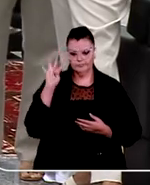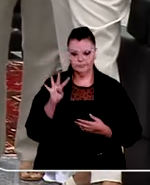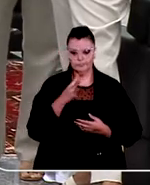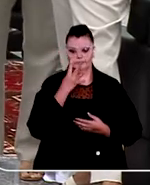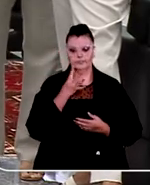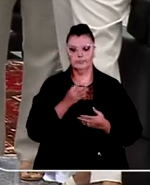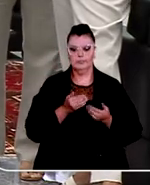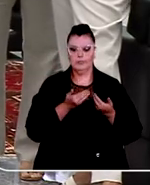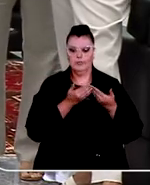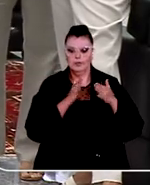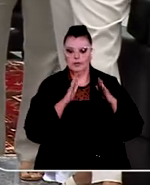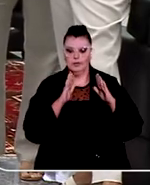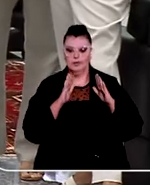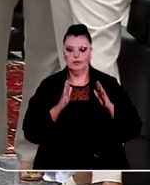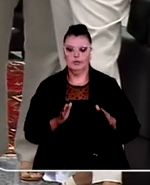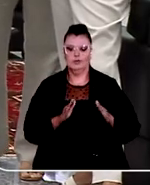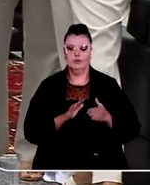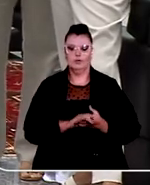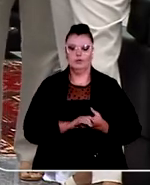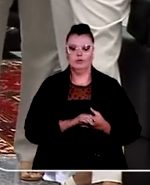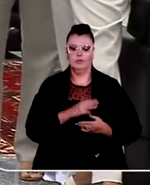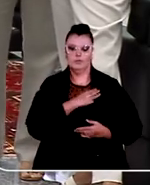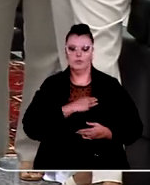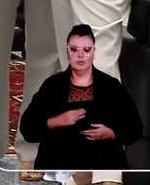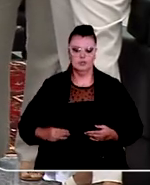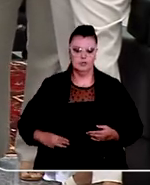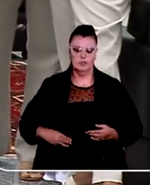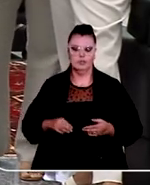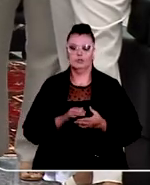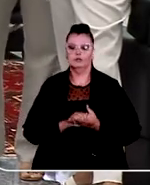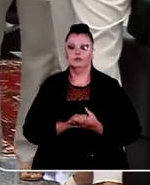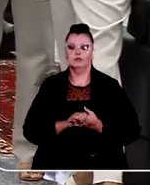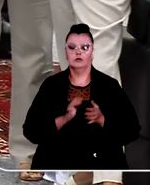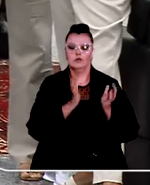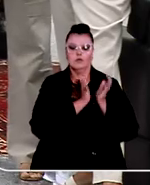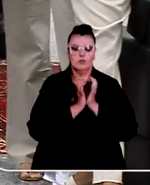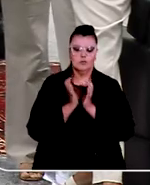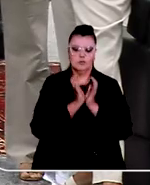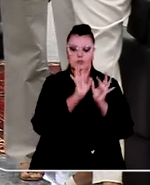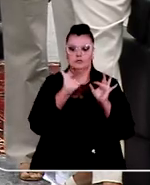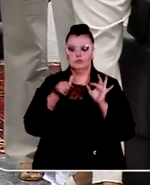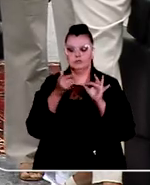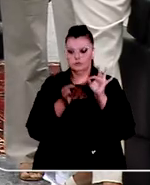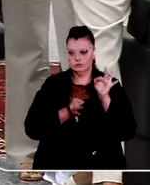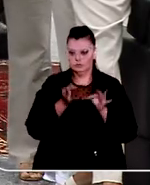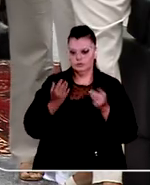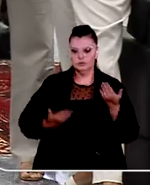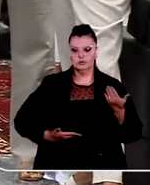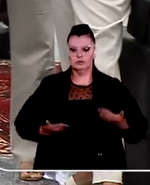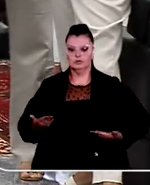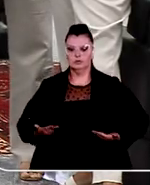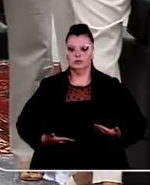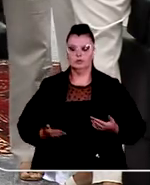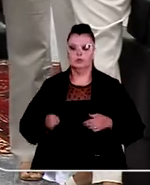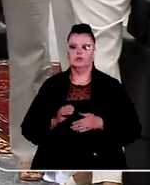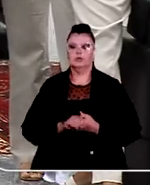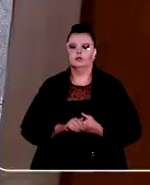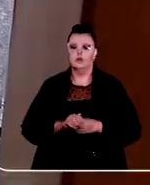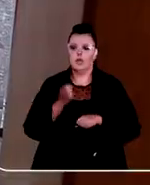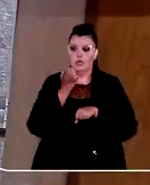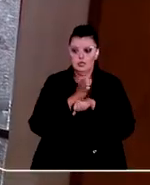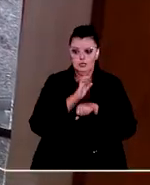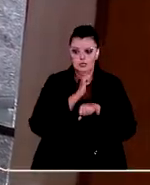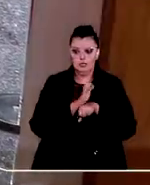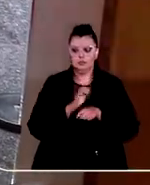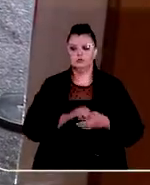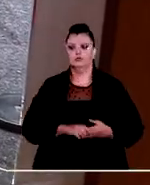material que nós produzimos especialmente PR exposição material de áudio e vídeo muito rico e que certamente vai eh o noss público